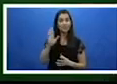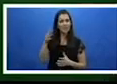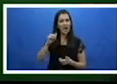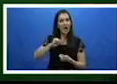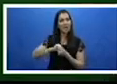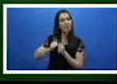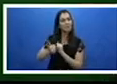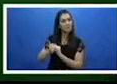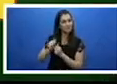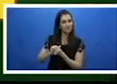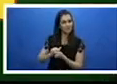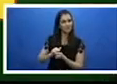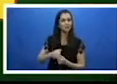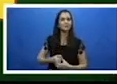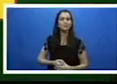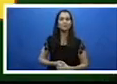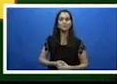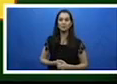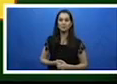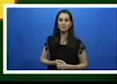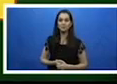adaptamos.